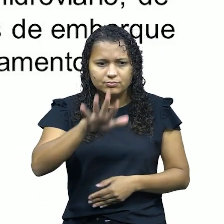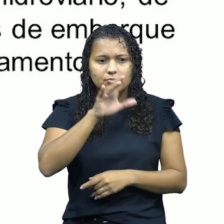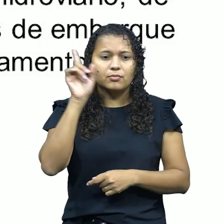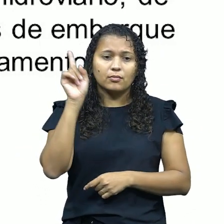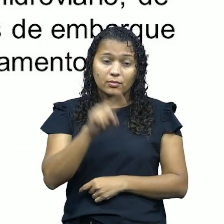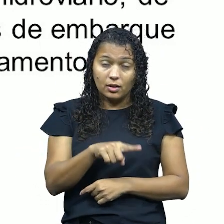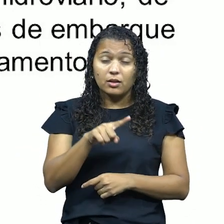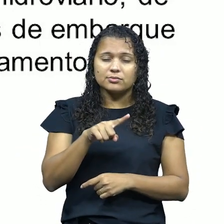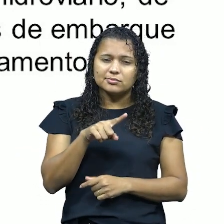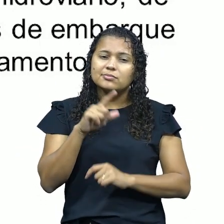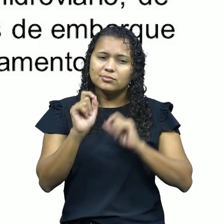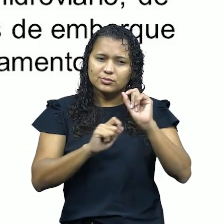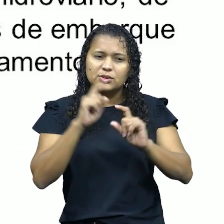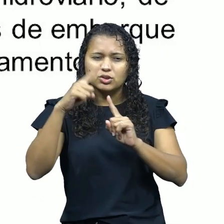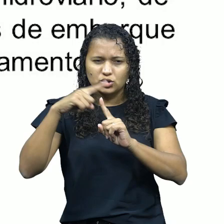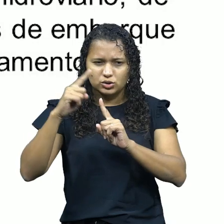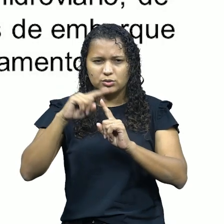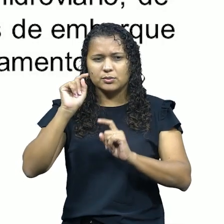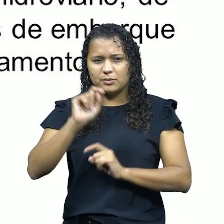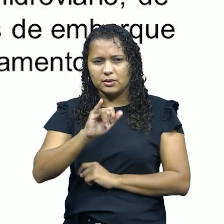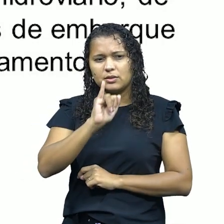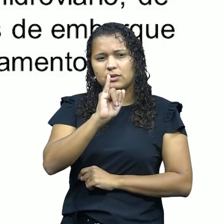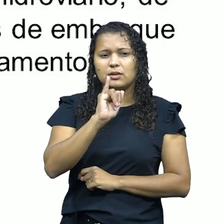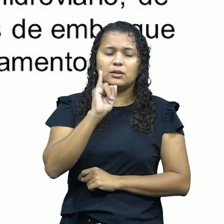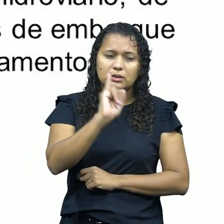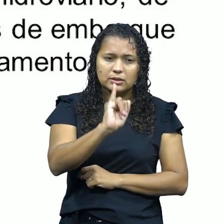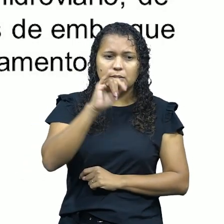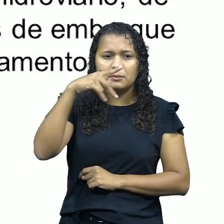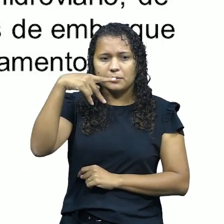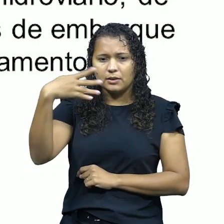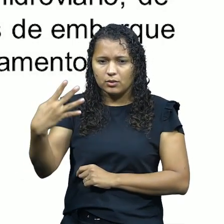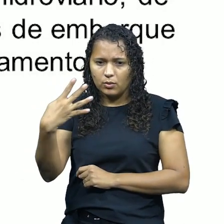Gente, essas instalações, elas estão localizadas nas hidrovias,